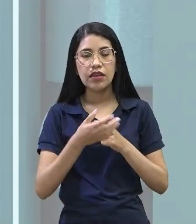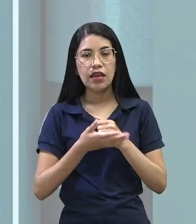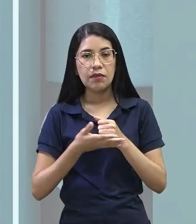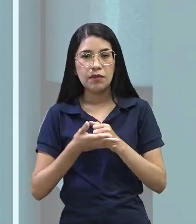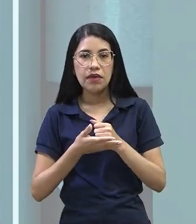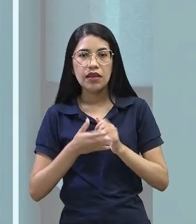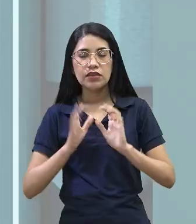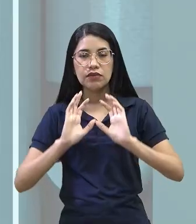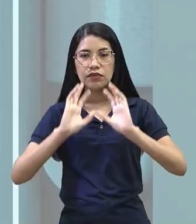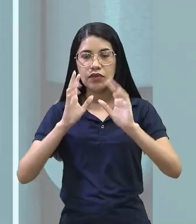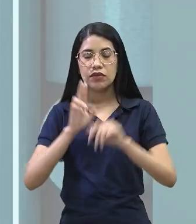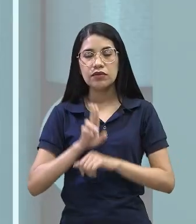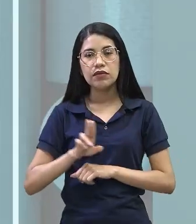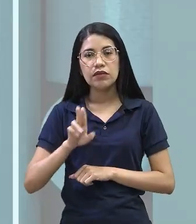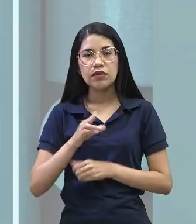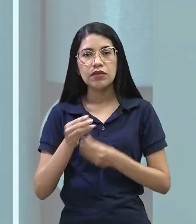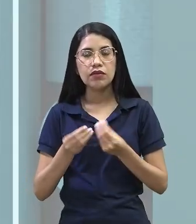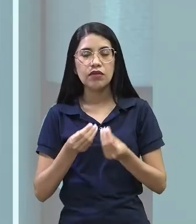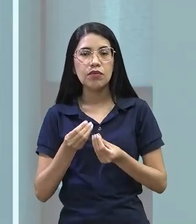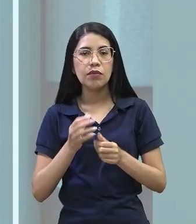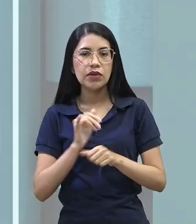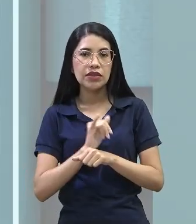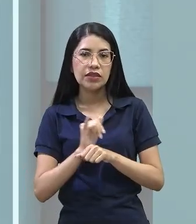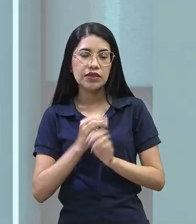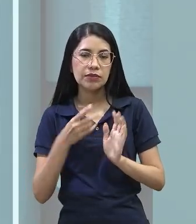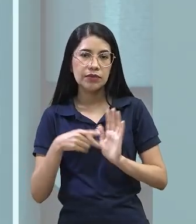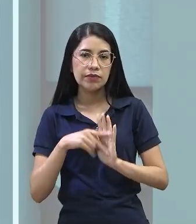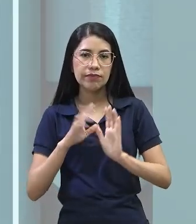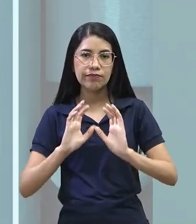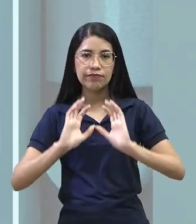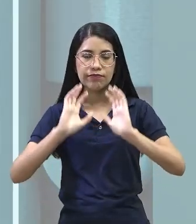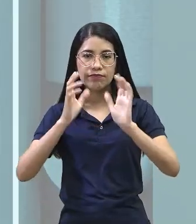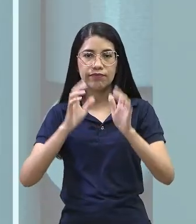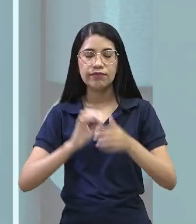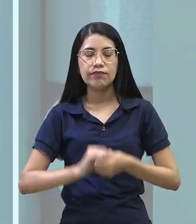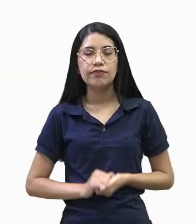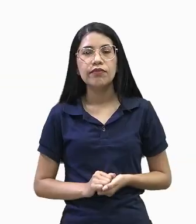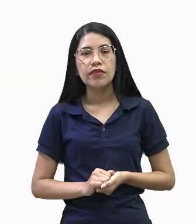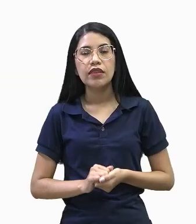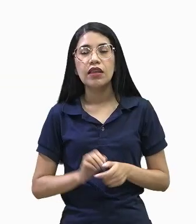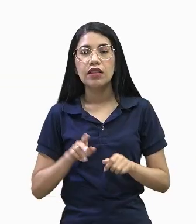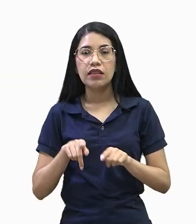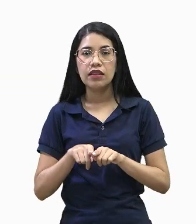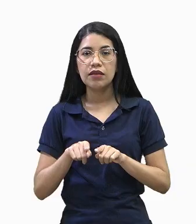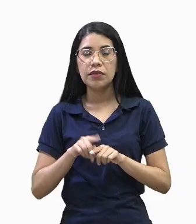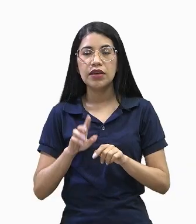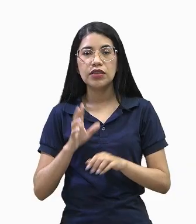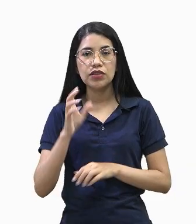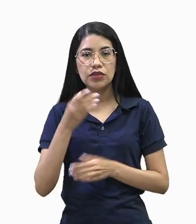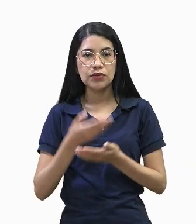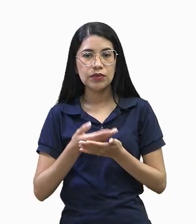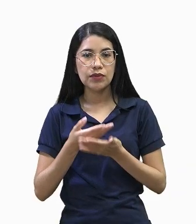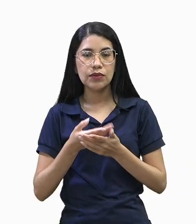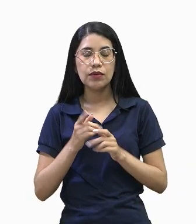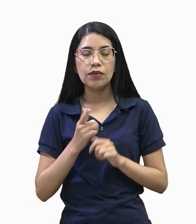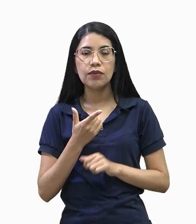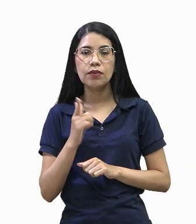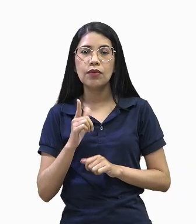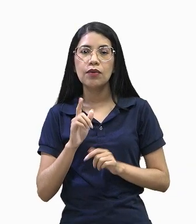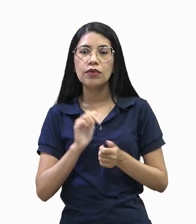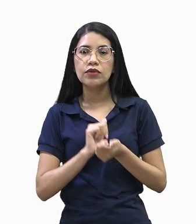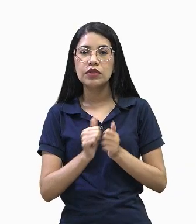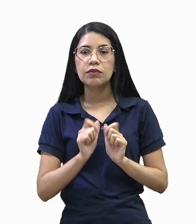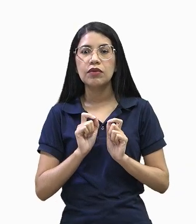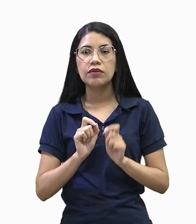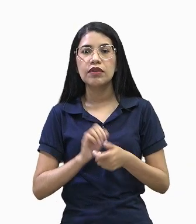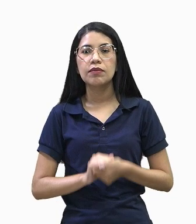são utilizados como uma forma de jogada dentro do vôlei. Depois nós aprendemos sobre outro esporte de rede e parede,